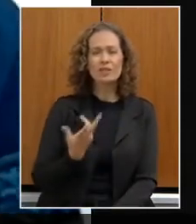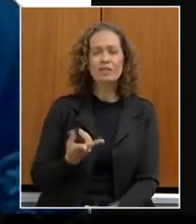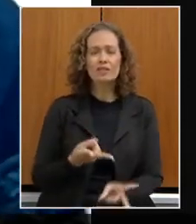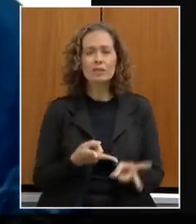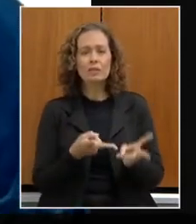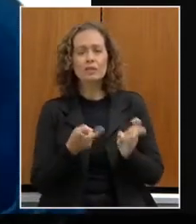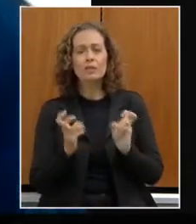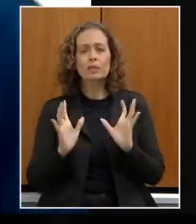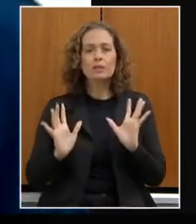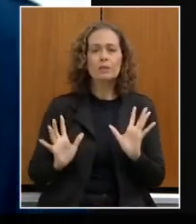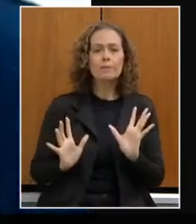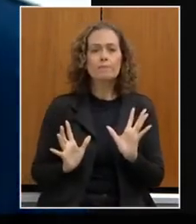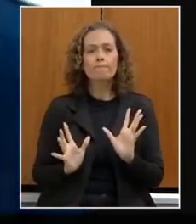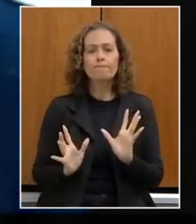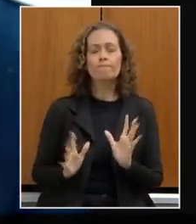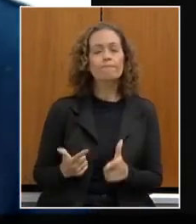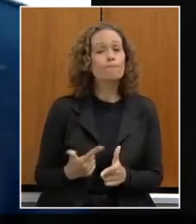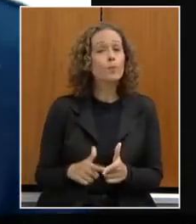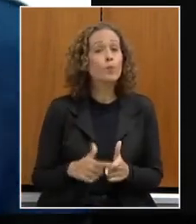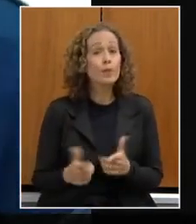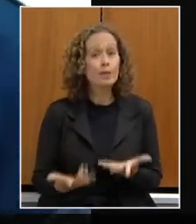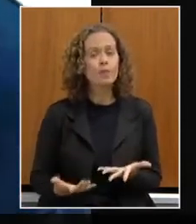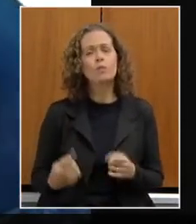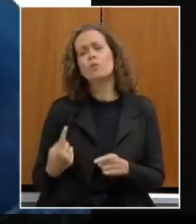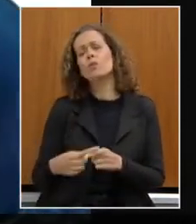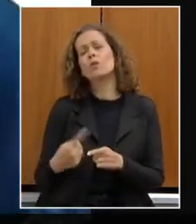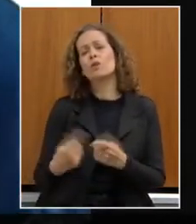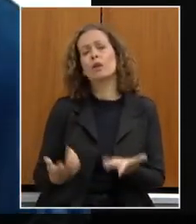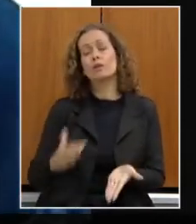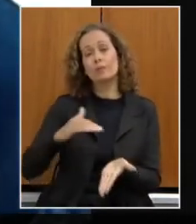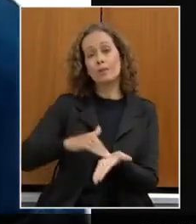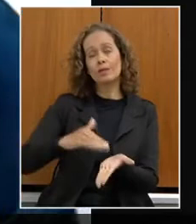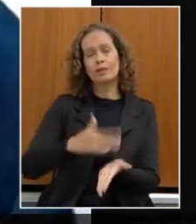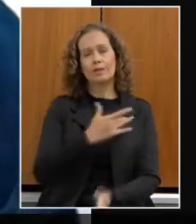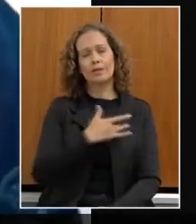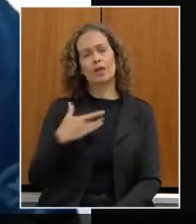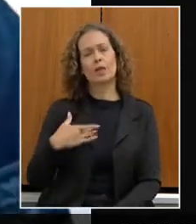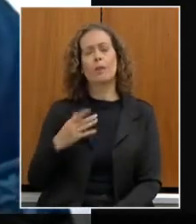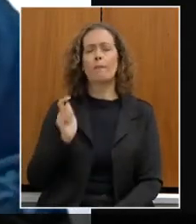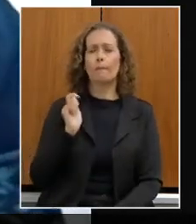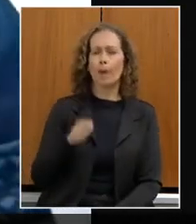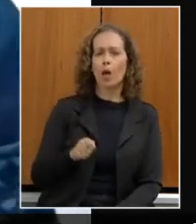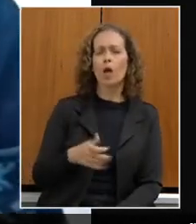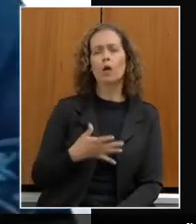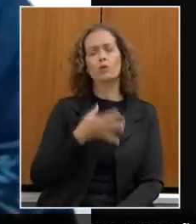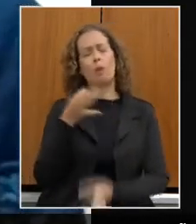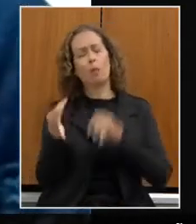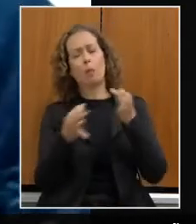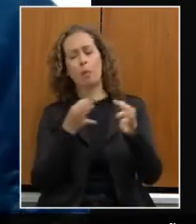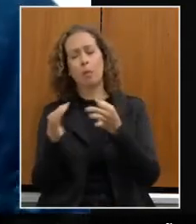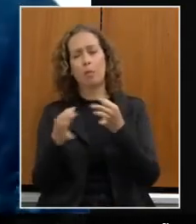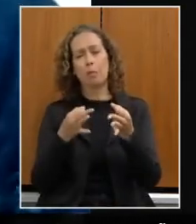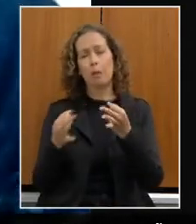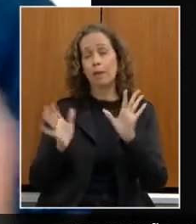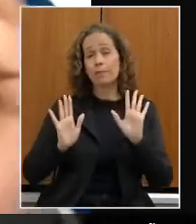atingidos pela Secretaria de Saúde pode ter o argumento que for mas eu queria dizer o seguinte doutor